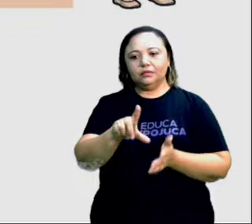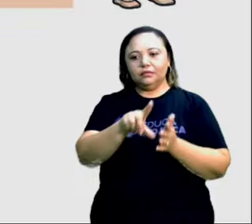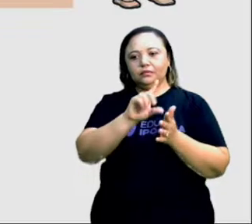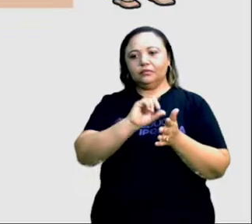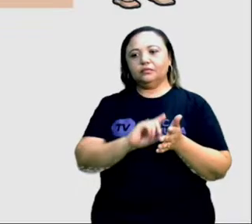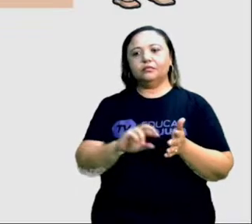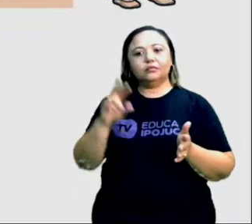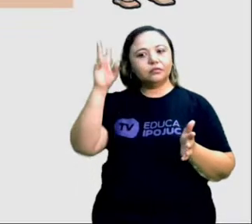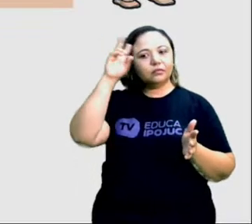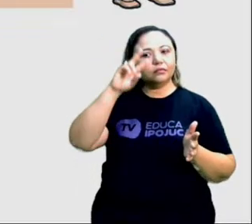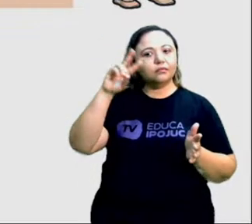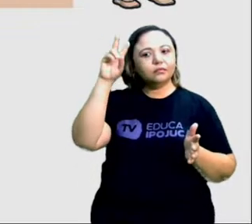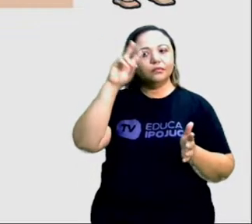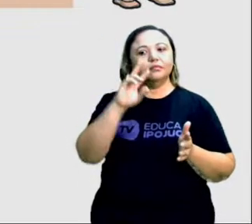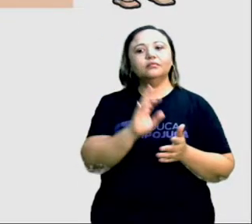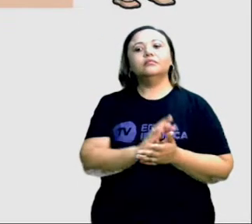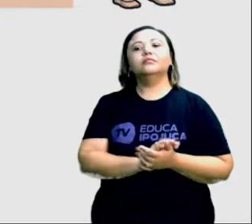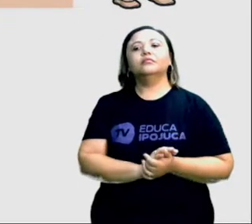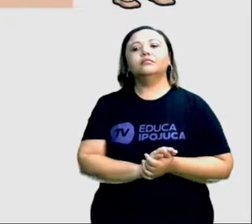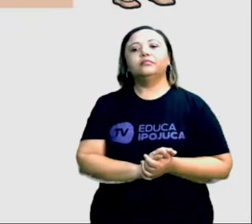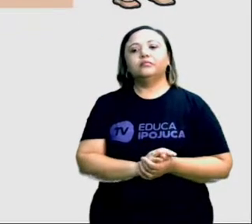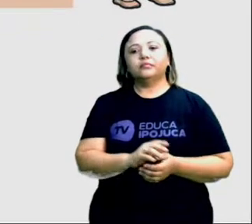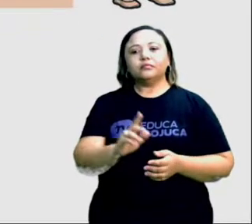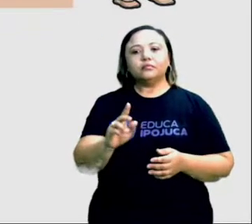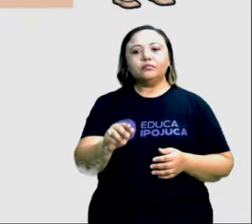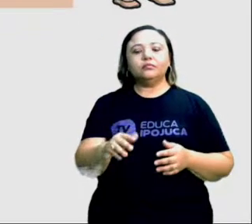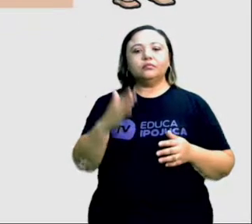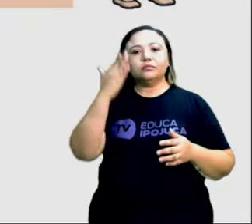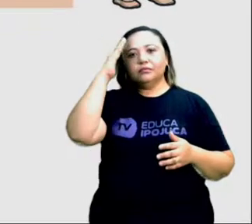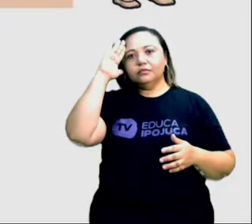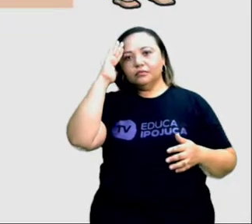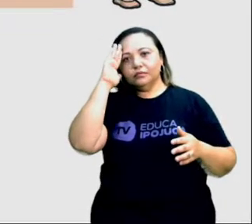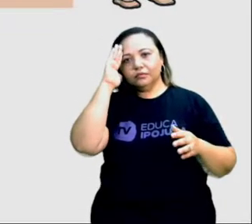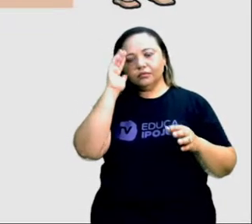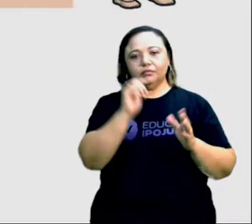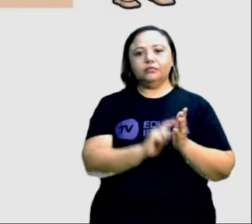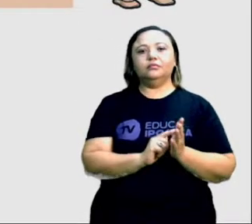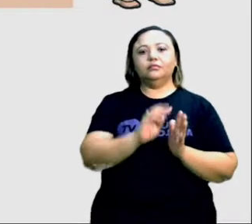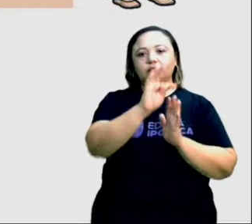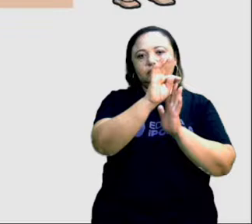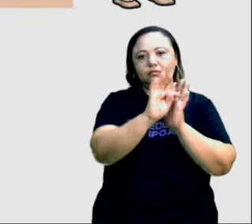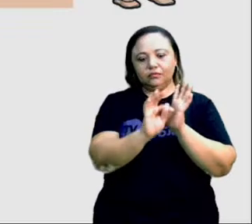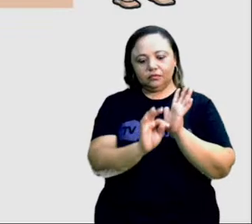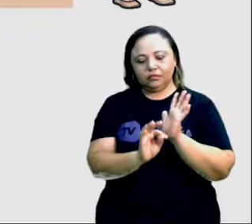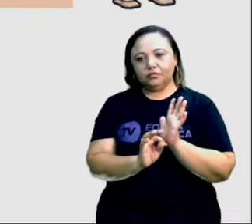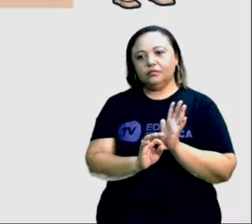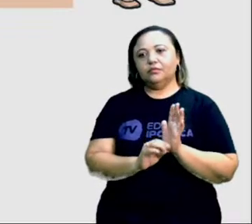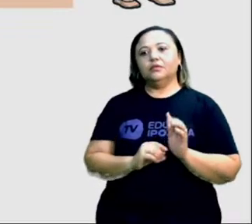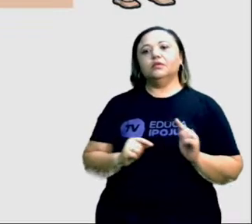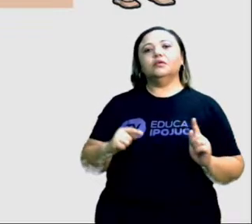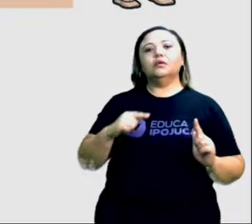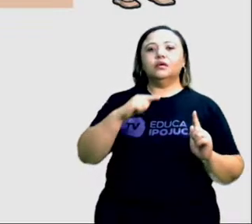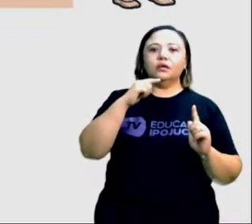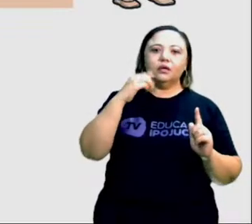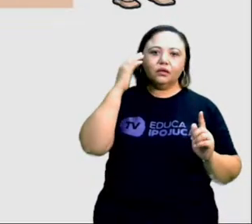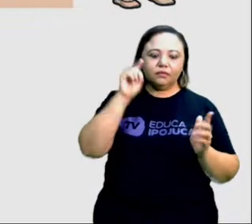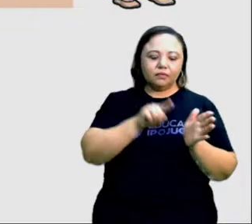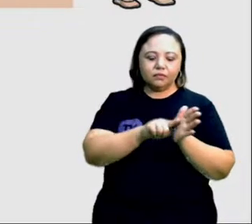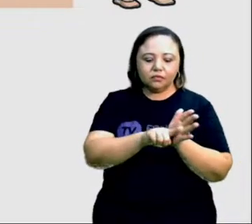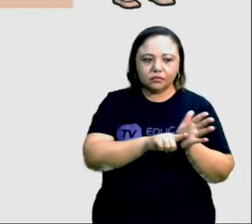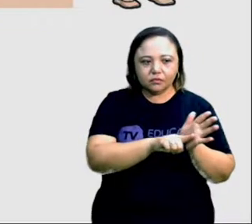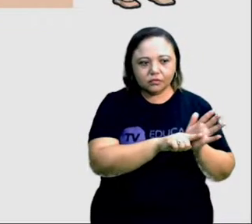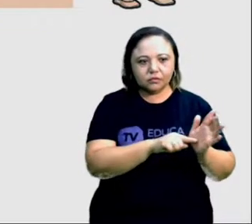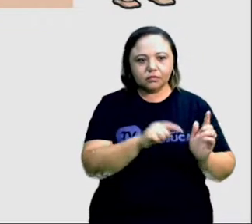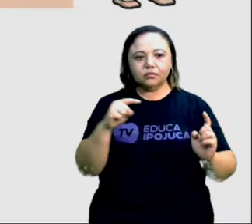relembrar alguns conceitos, tá? Compreensão textual é uma análise mais objetiva do texto